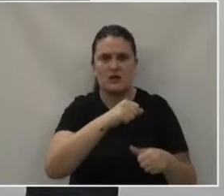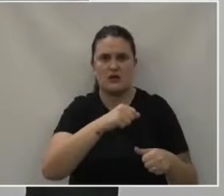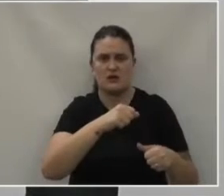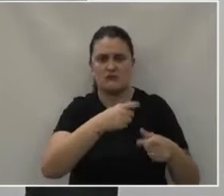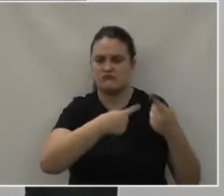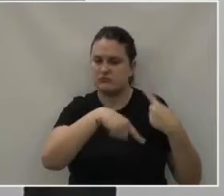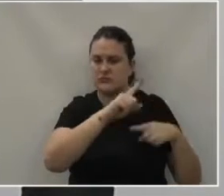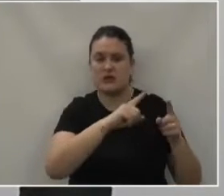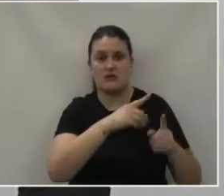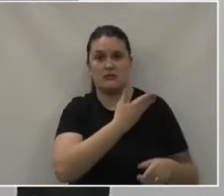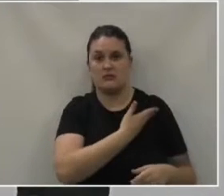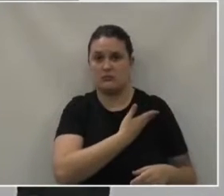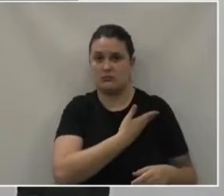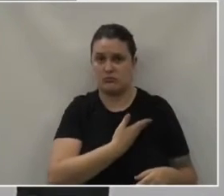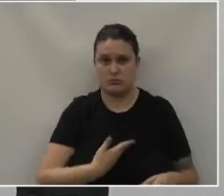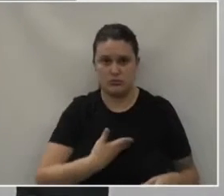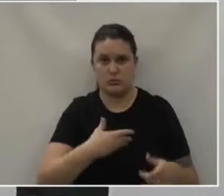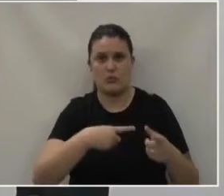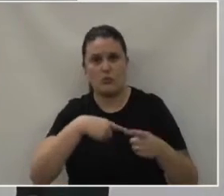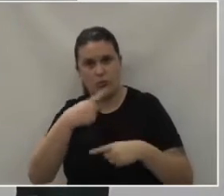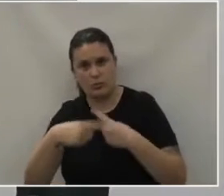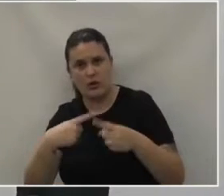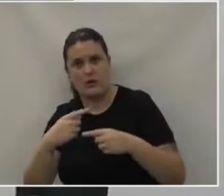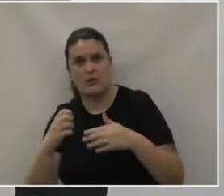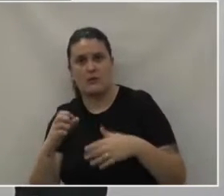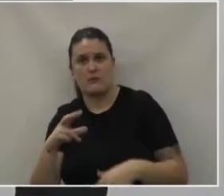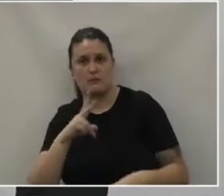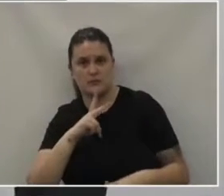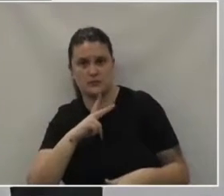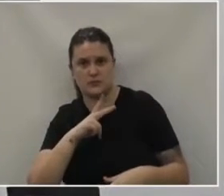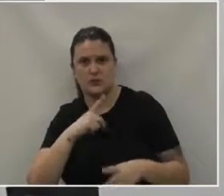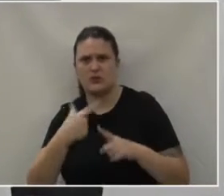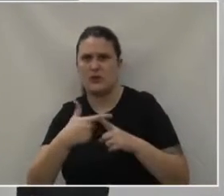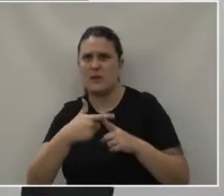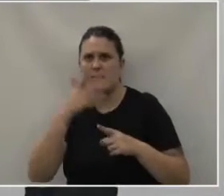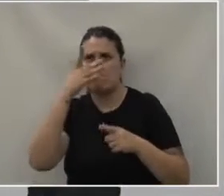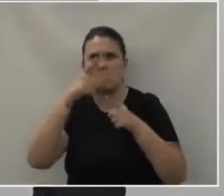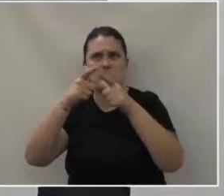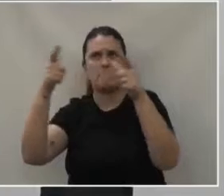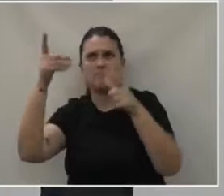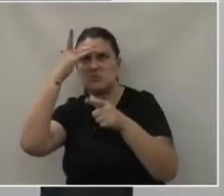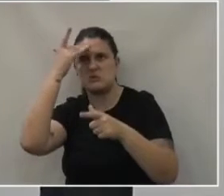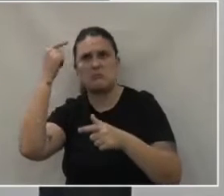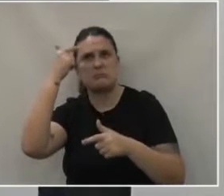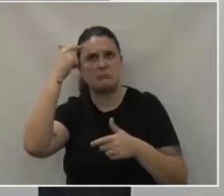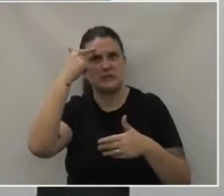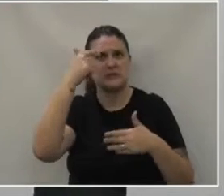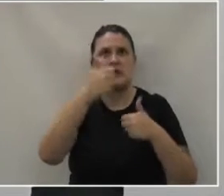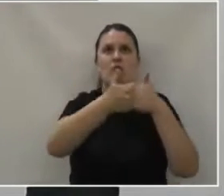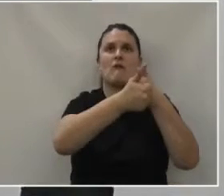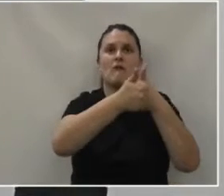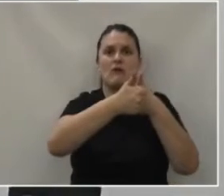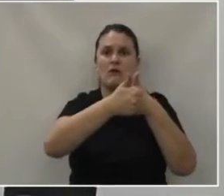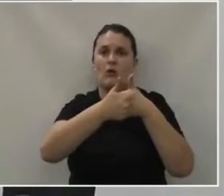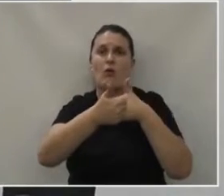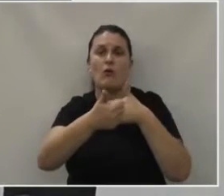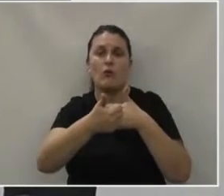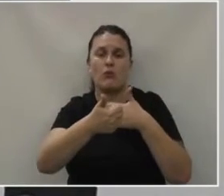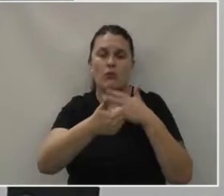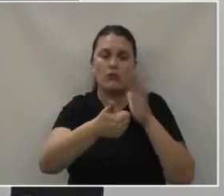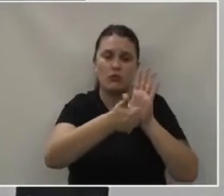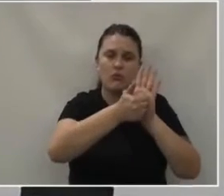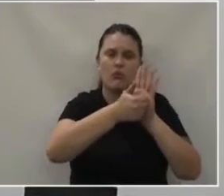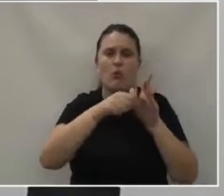Muitos vereadores têm posicionamento contrário, a favor, né? Eu tenho, em relação à